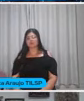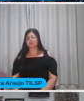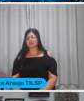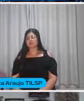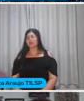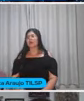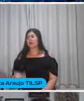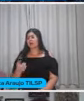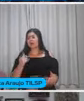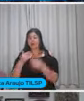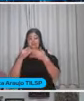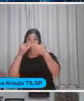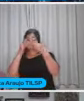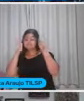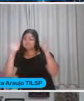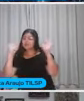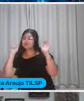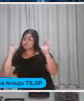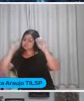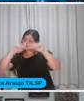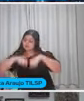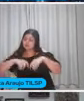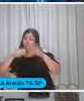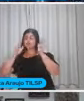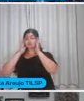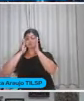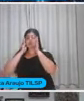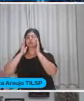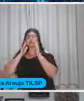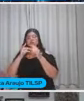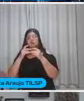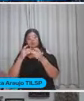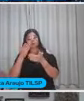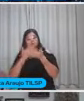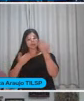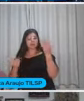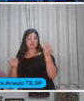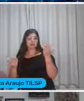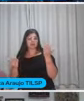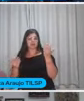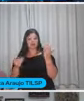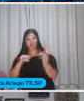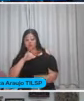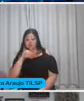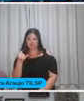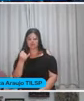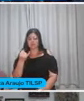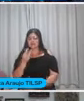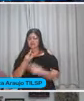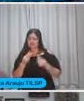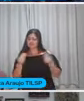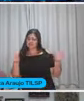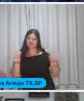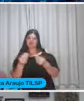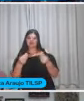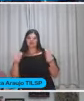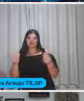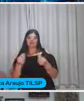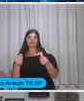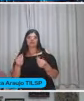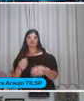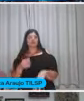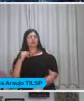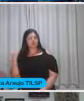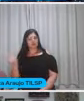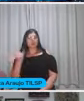estão ainda abertas Para as possibilidades A gente desperdiçar A chance de sensibilizar Para a